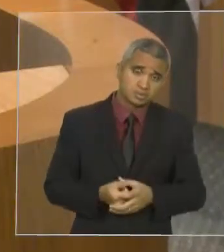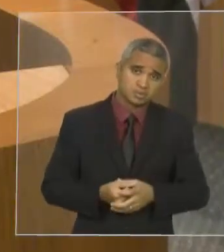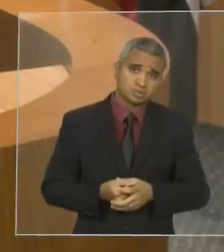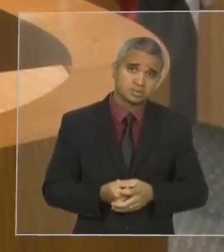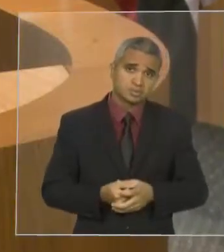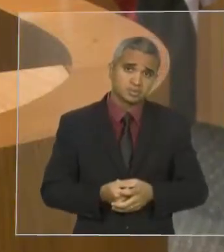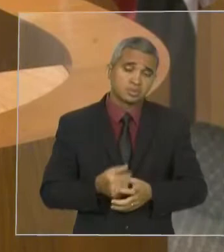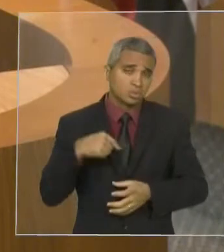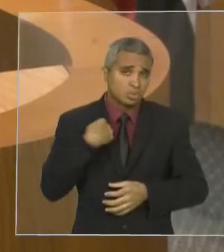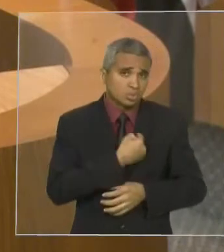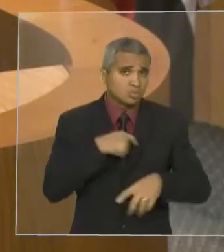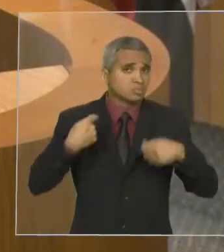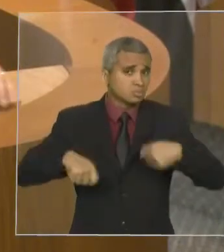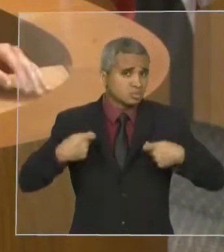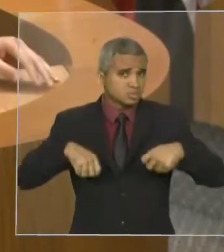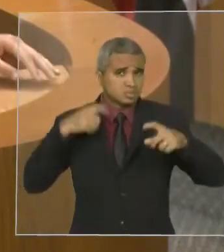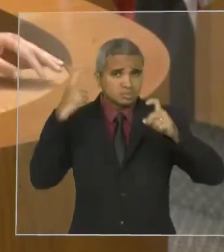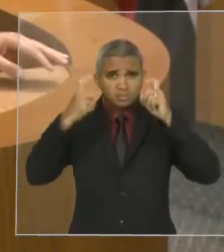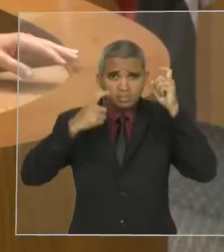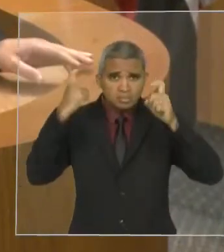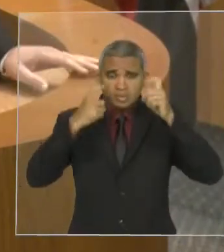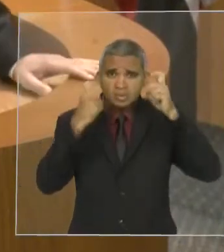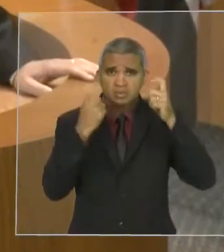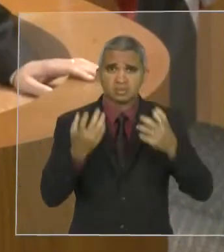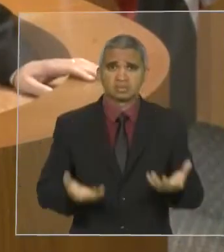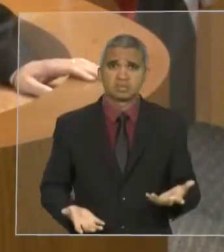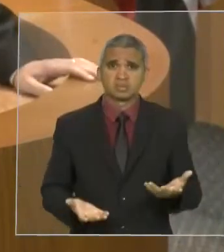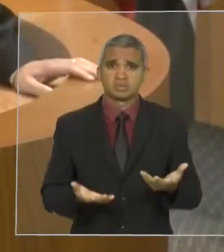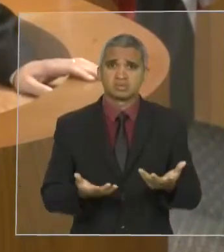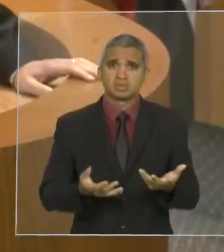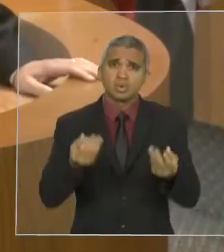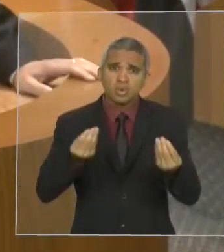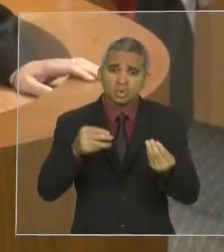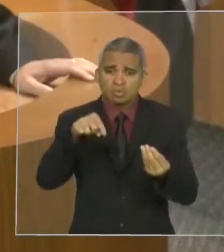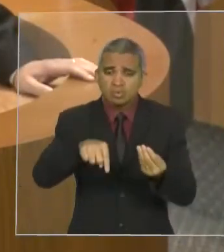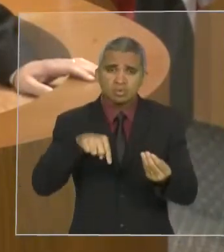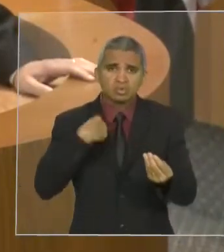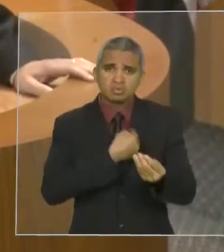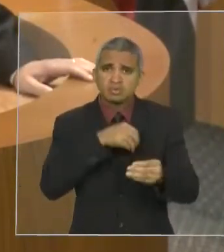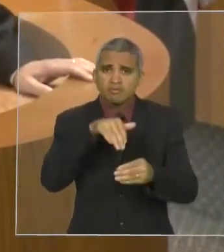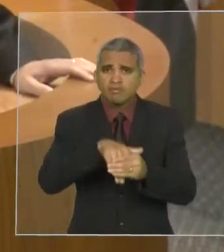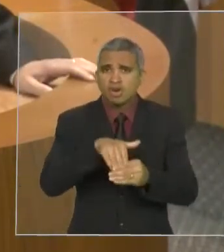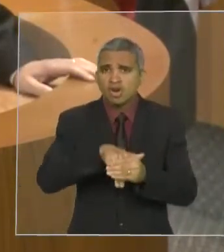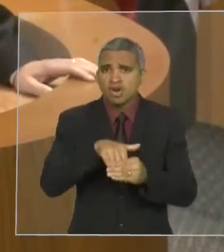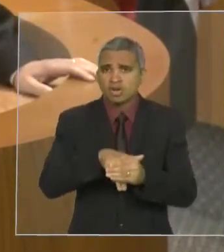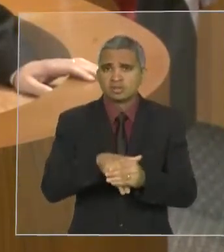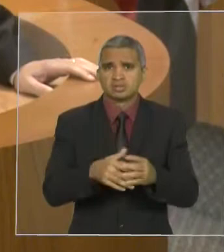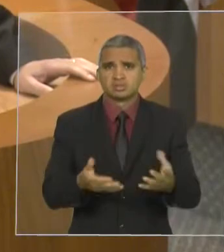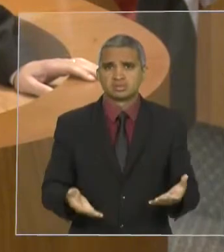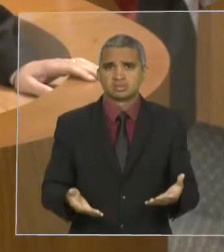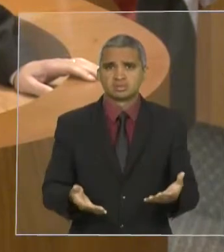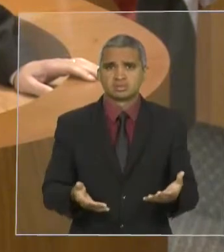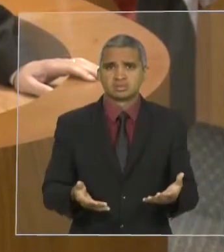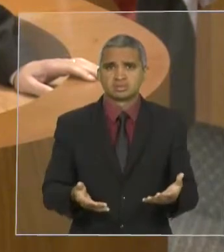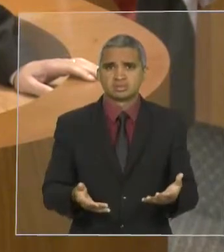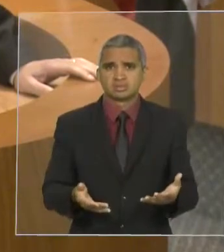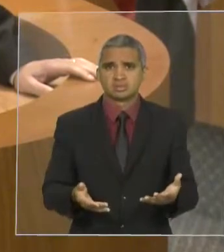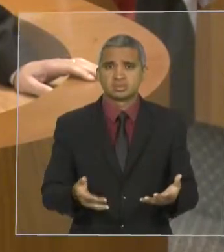temos que ter em relação às matérias que são votadas nessa casa. Deputados que fazem parte da